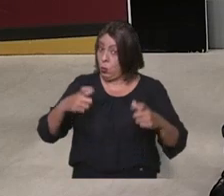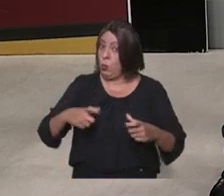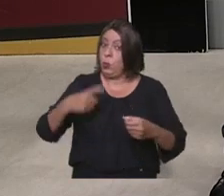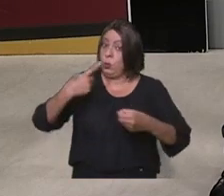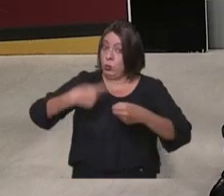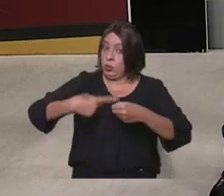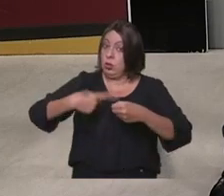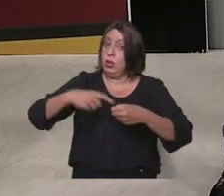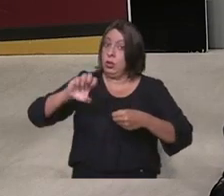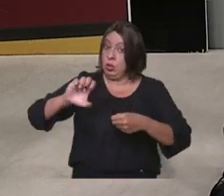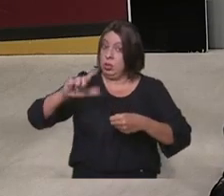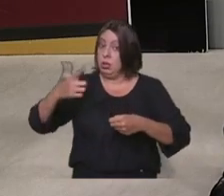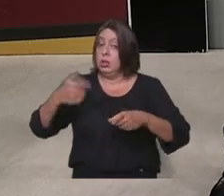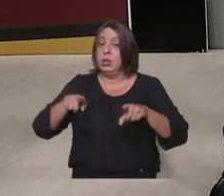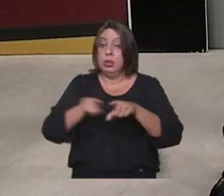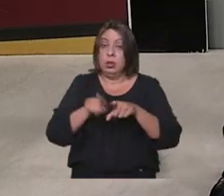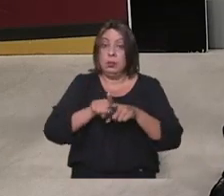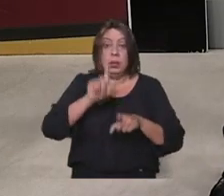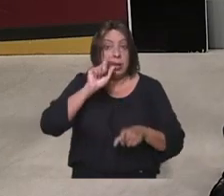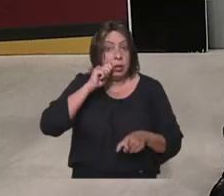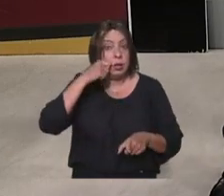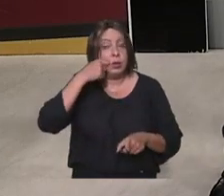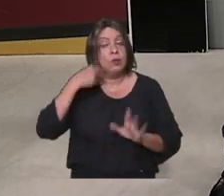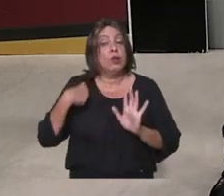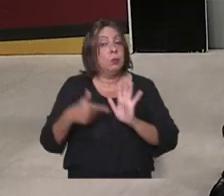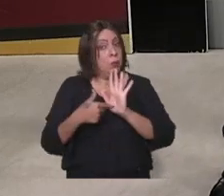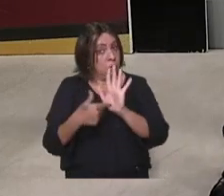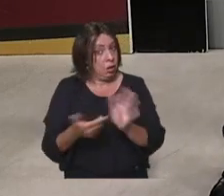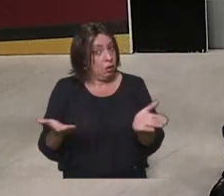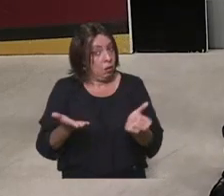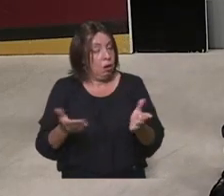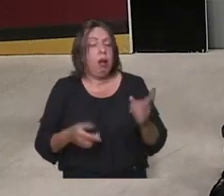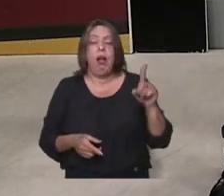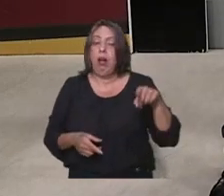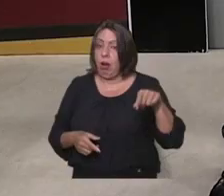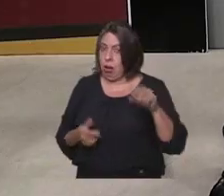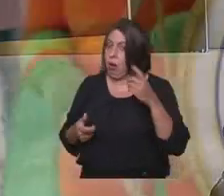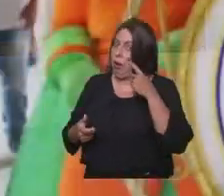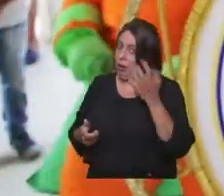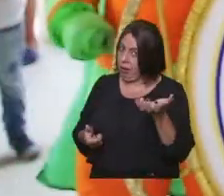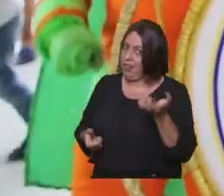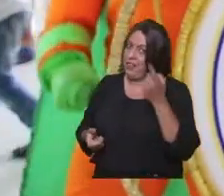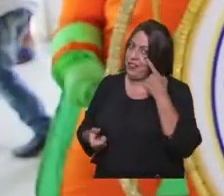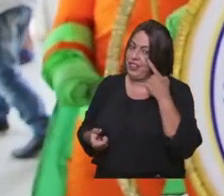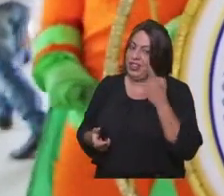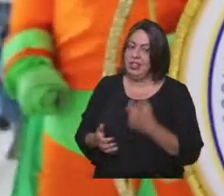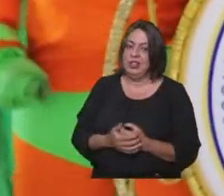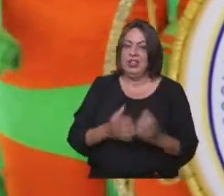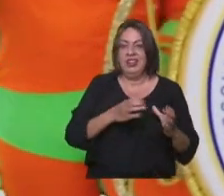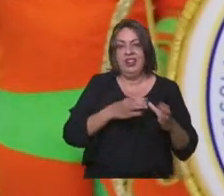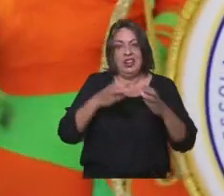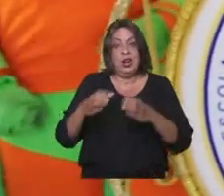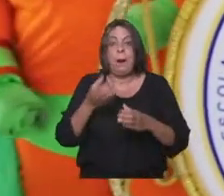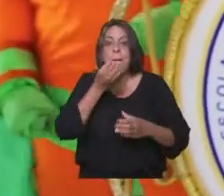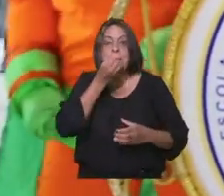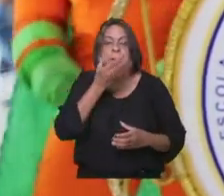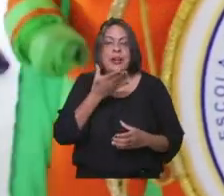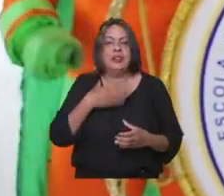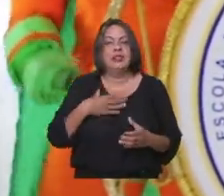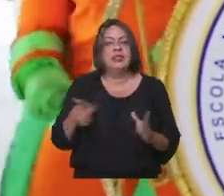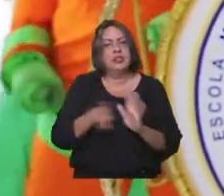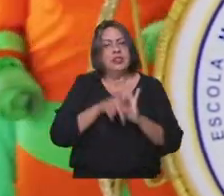por Aracaju e a gente vai mostrar agora, né, Júnior? Quero ver, roda então, vamos nessa! Caravana do Bem, um evento que